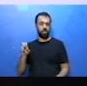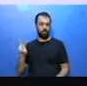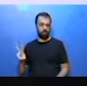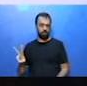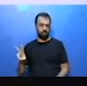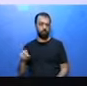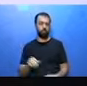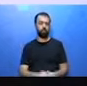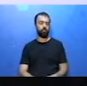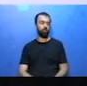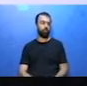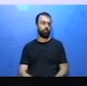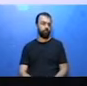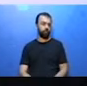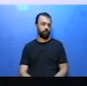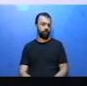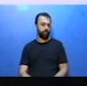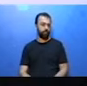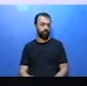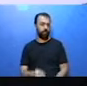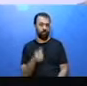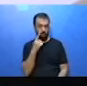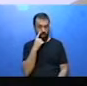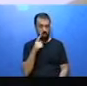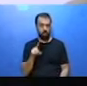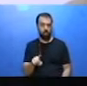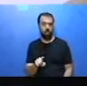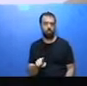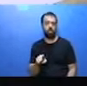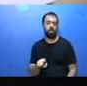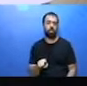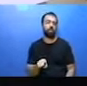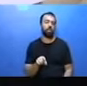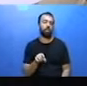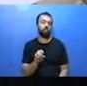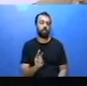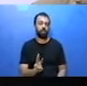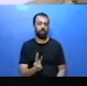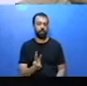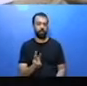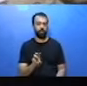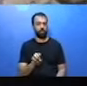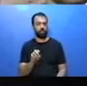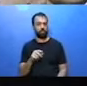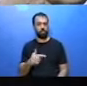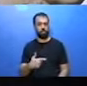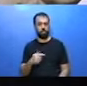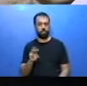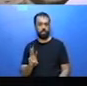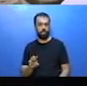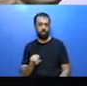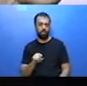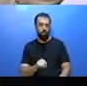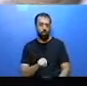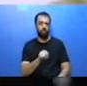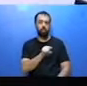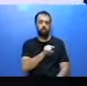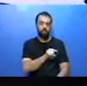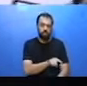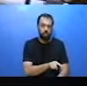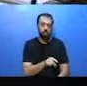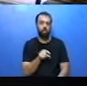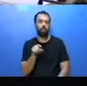lá e entao aqui ó sair do 373 um dois